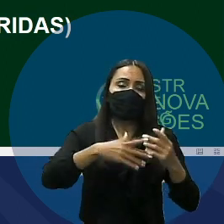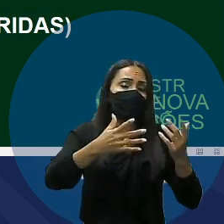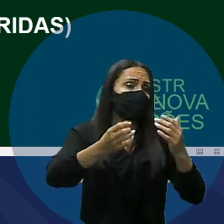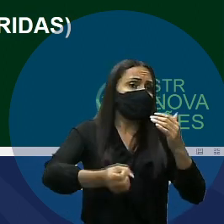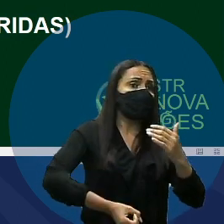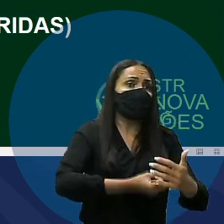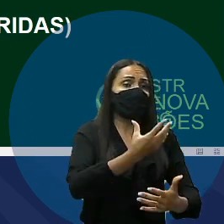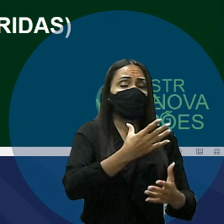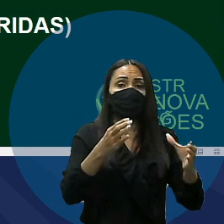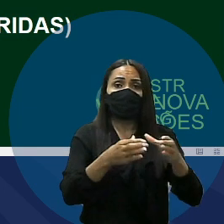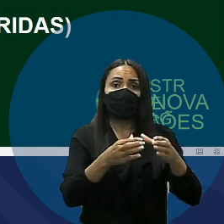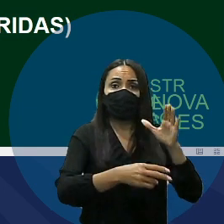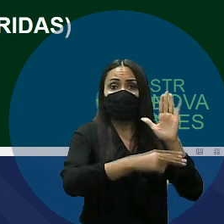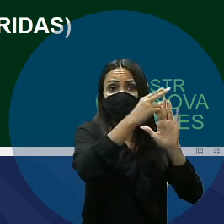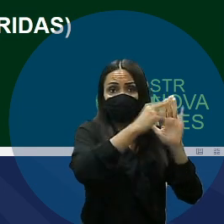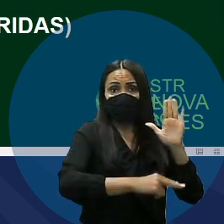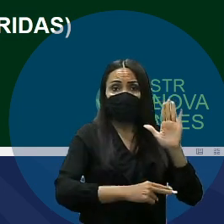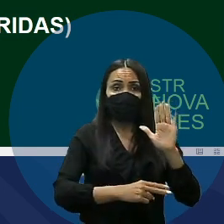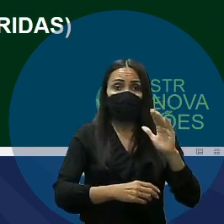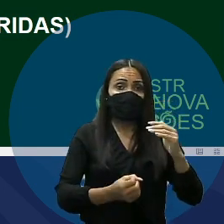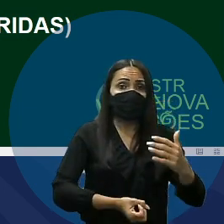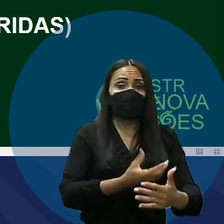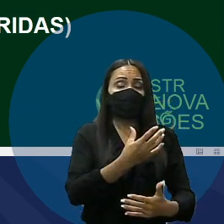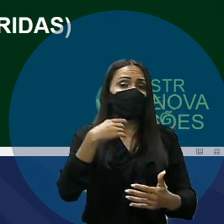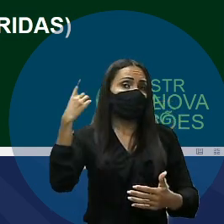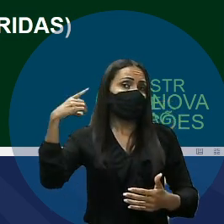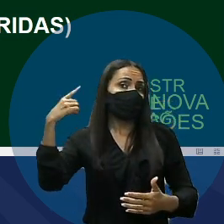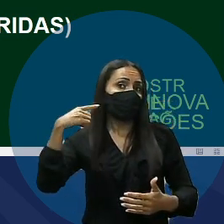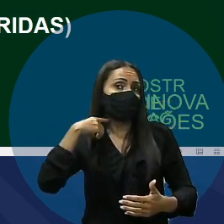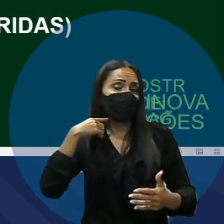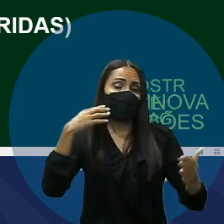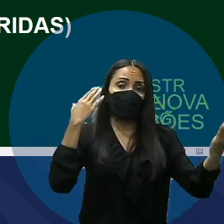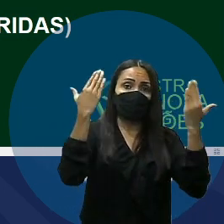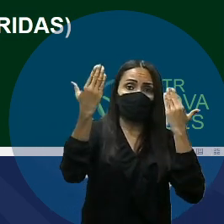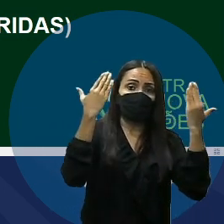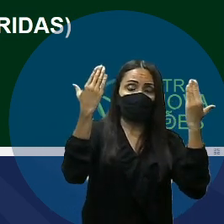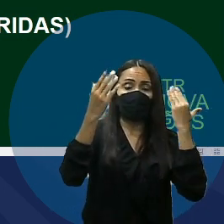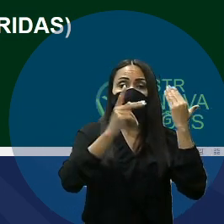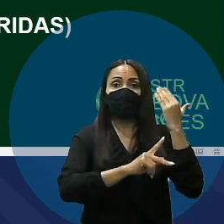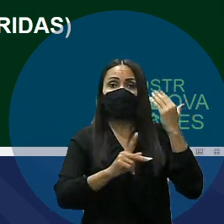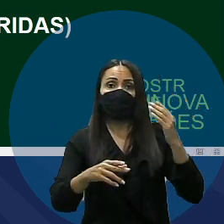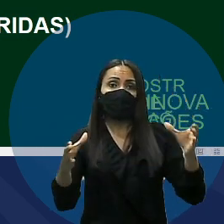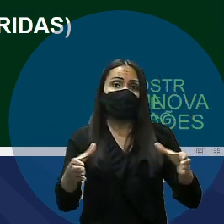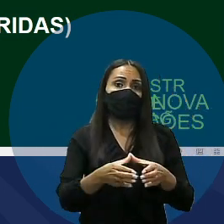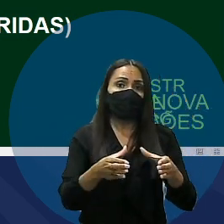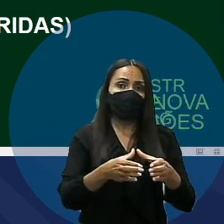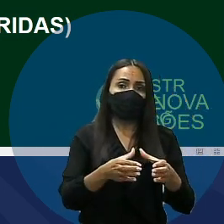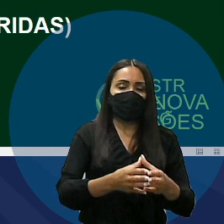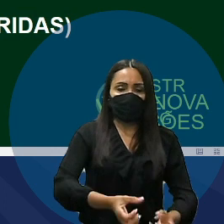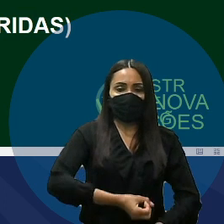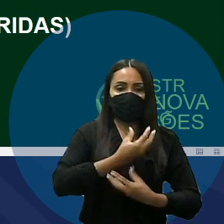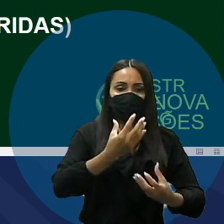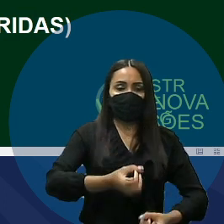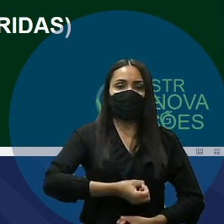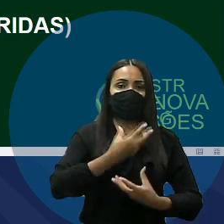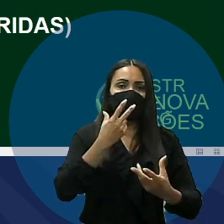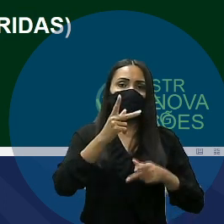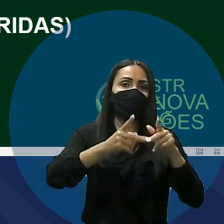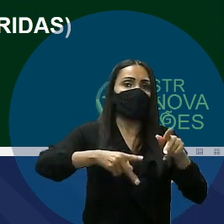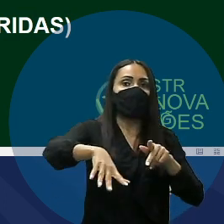com professores, advogado, psicólogo, e era o grupo de estudos Expressão Popular. Expressão Popular é uma